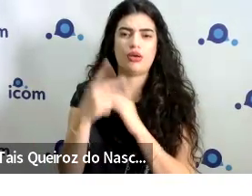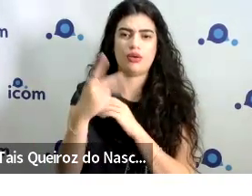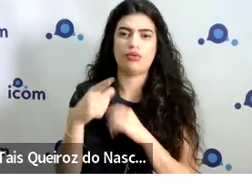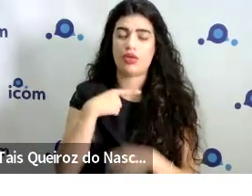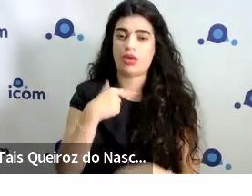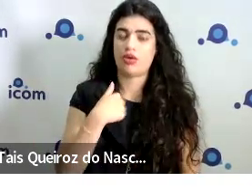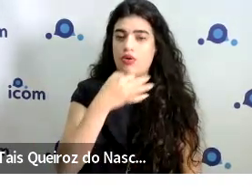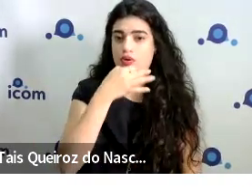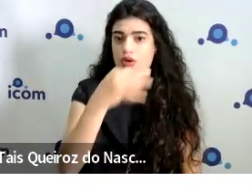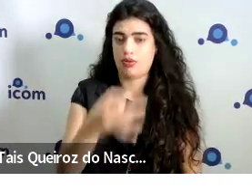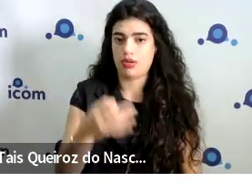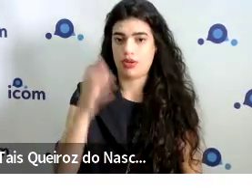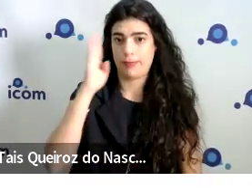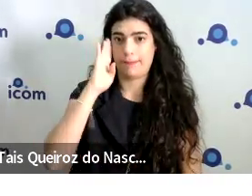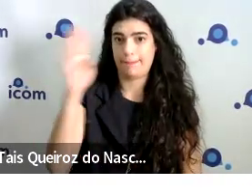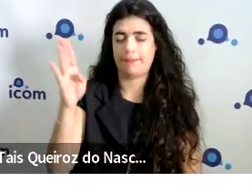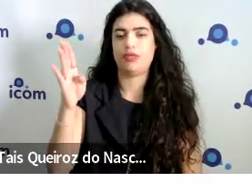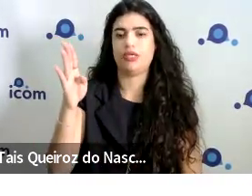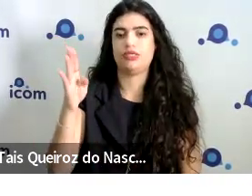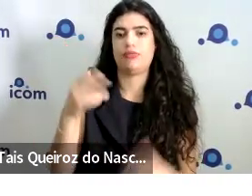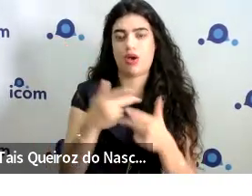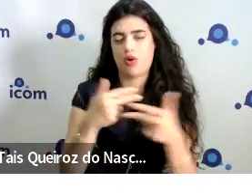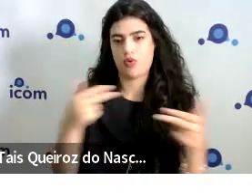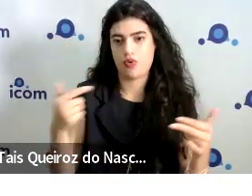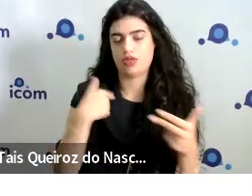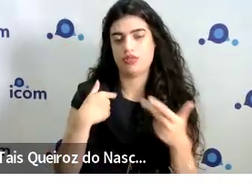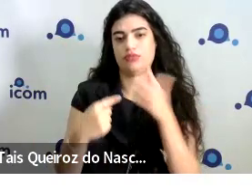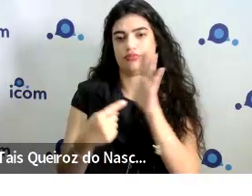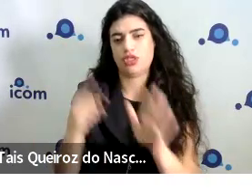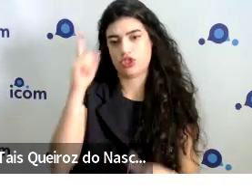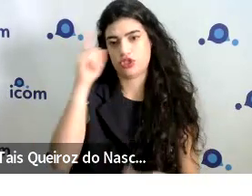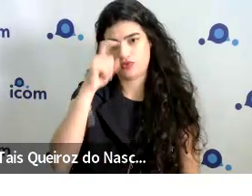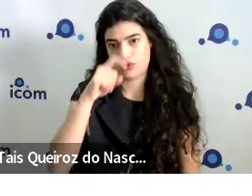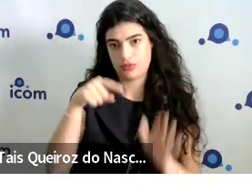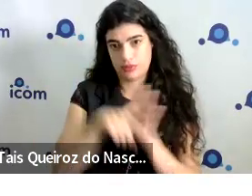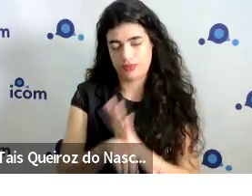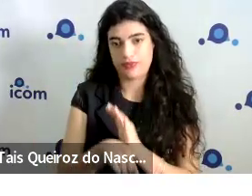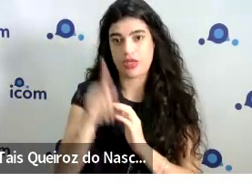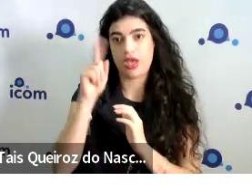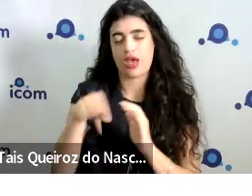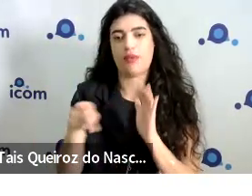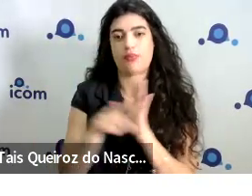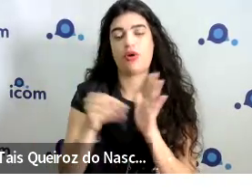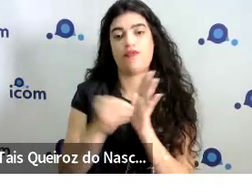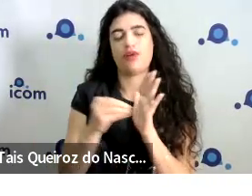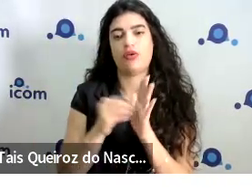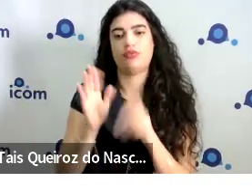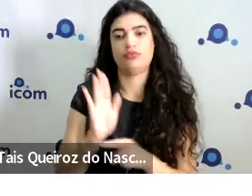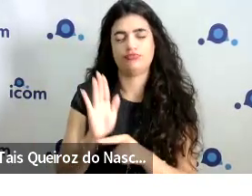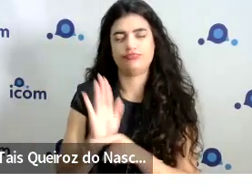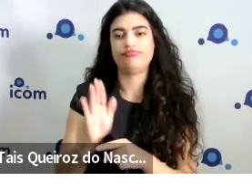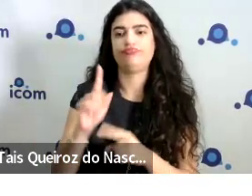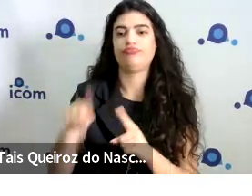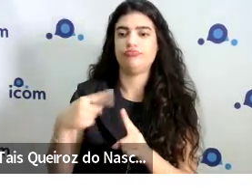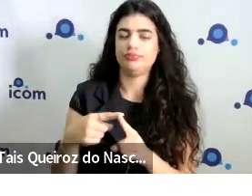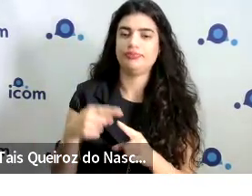opinião, como os principais aspectos que trazem toda essa dificuldade? É a falta de cooperação entre fisco e contribuinte, como a professora Vera e o